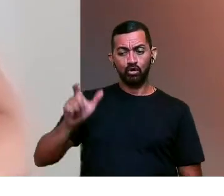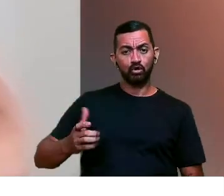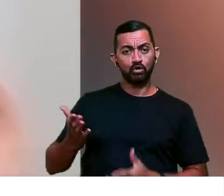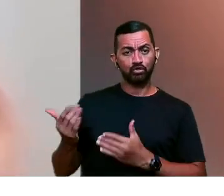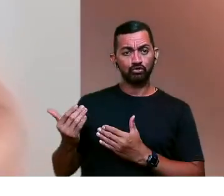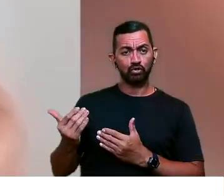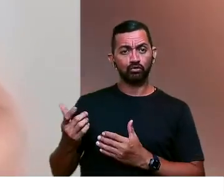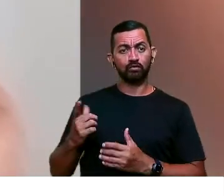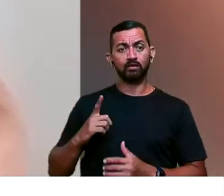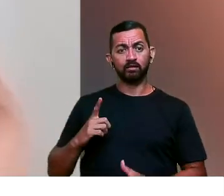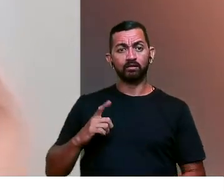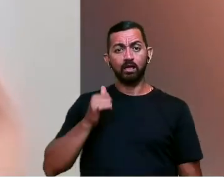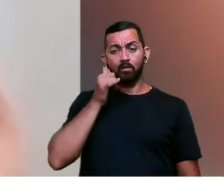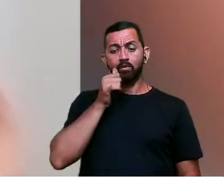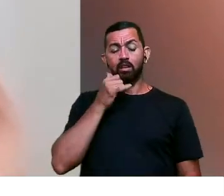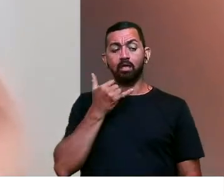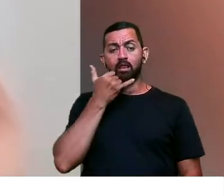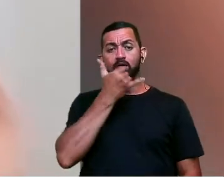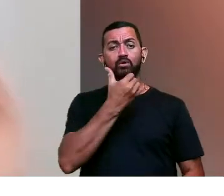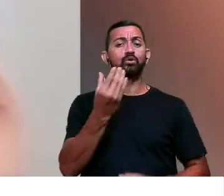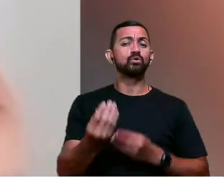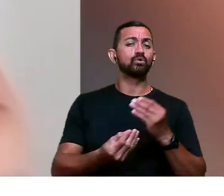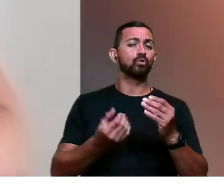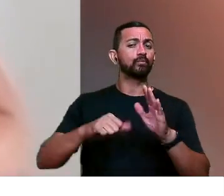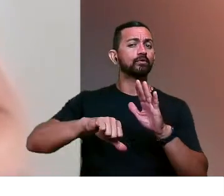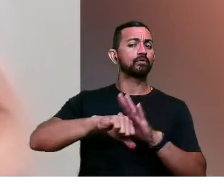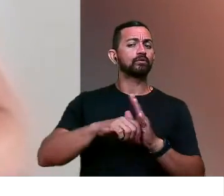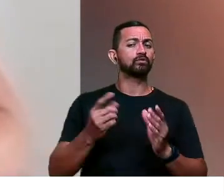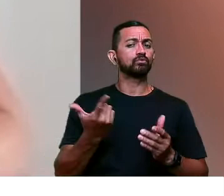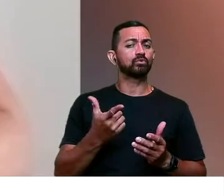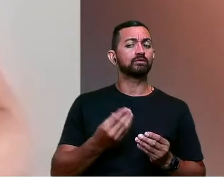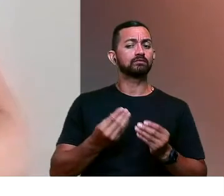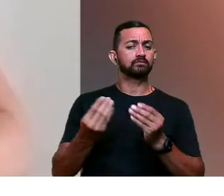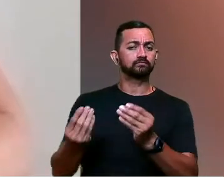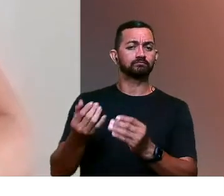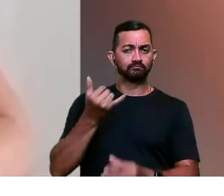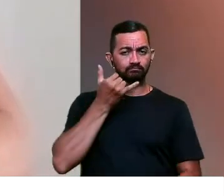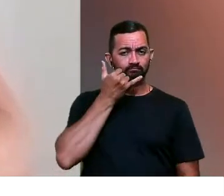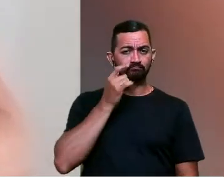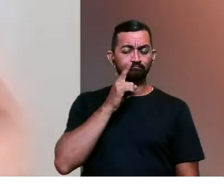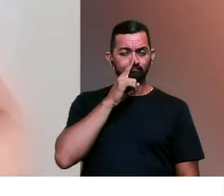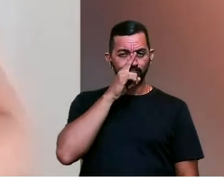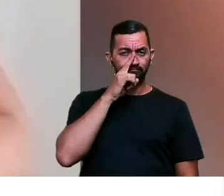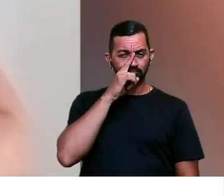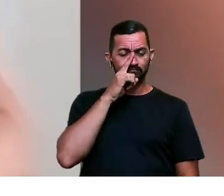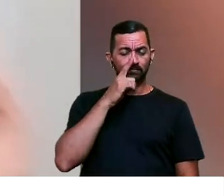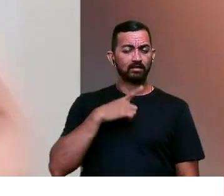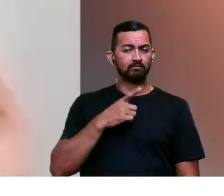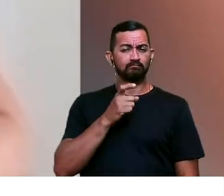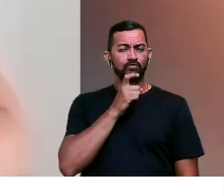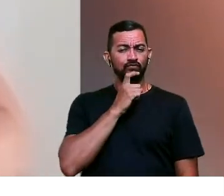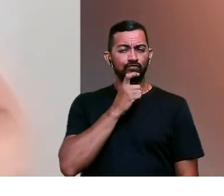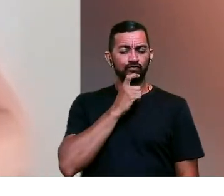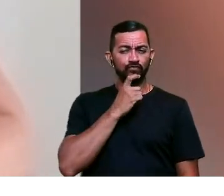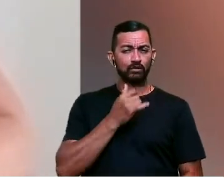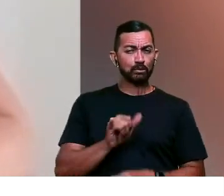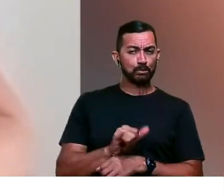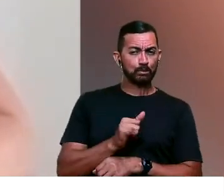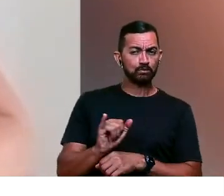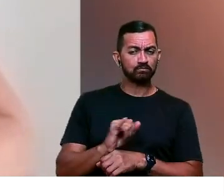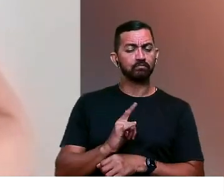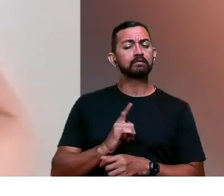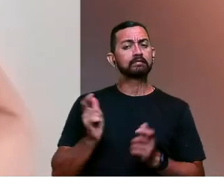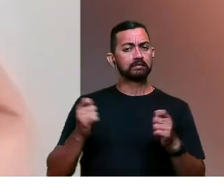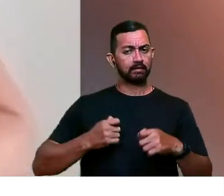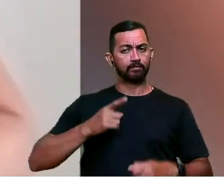menor e pela uma mulher que faz uma ligação. Como é que um criminoso desse não oferece risco? Ele é um criminoso, ele é frio, ele é calculista,